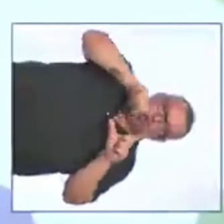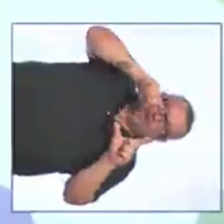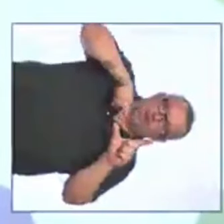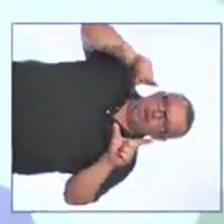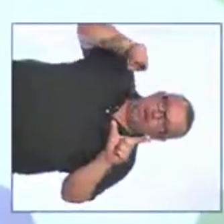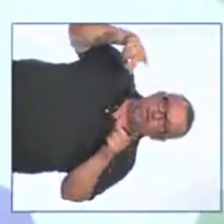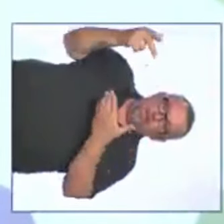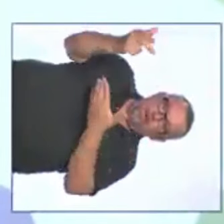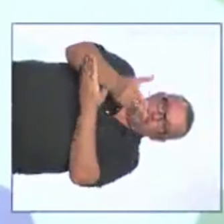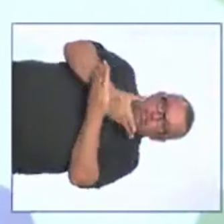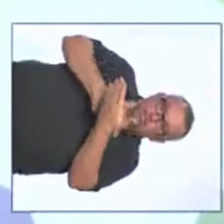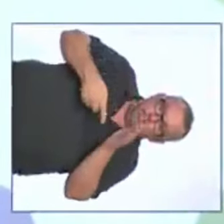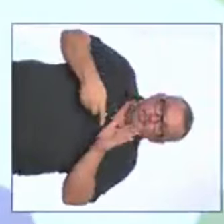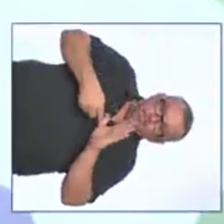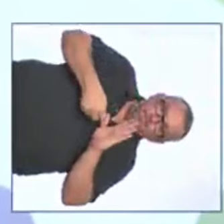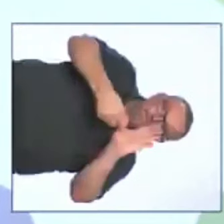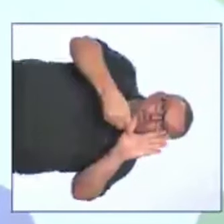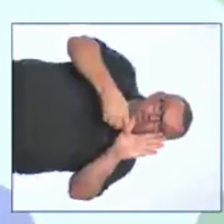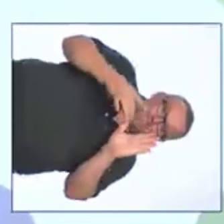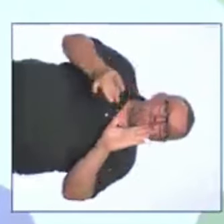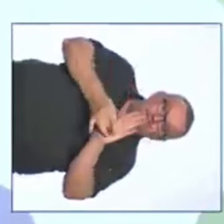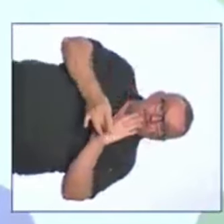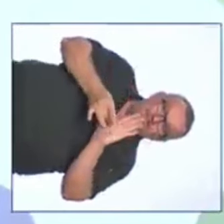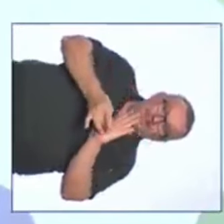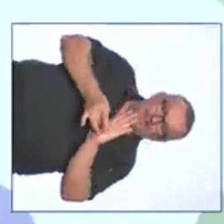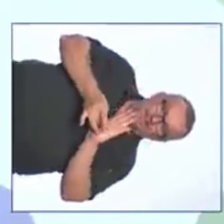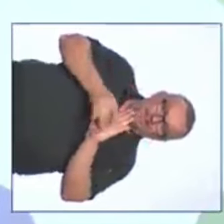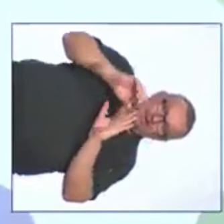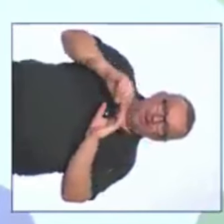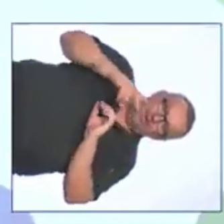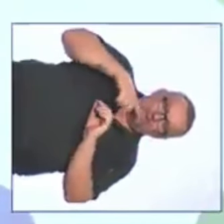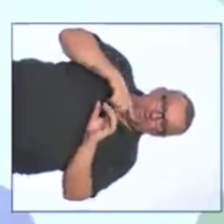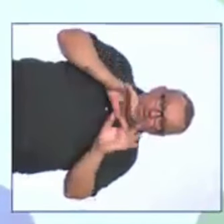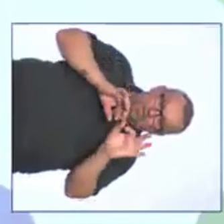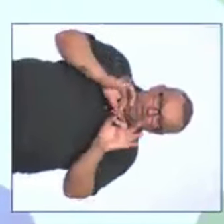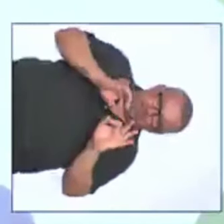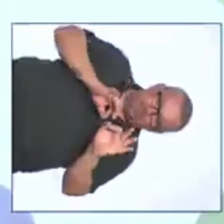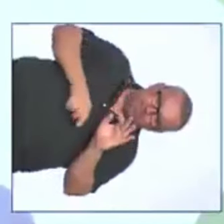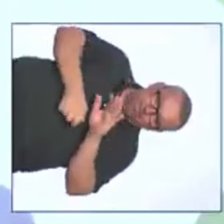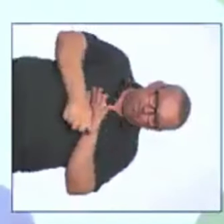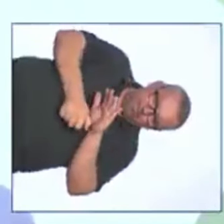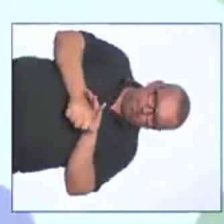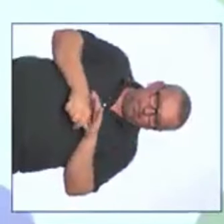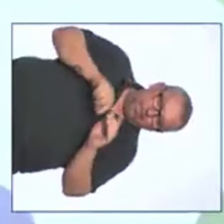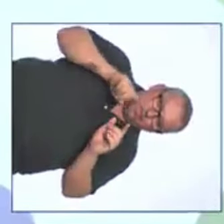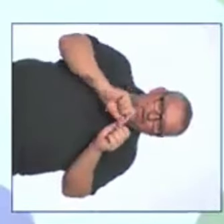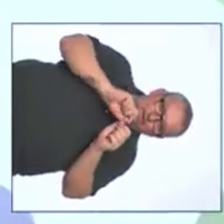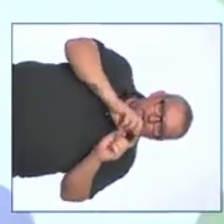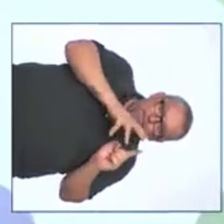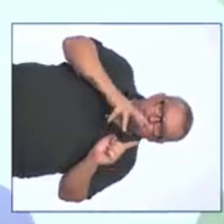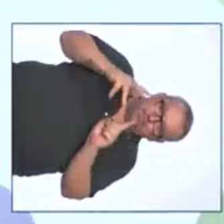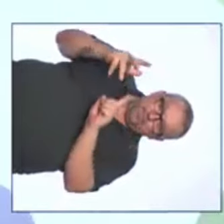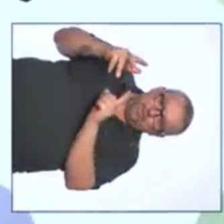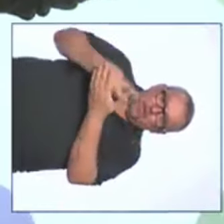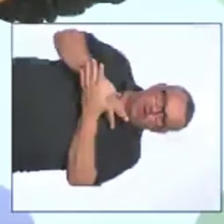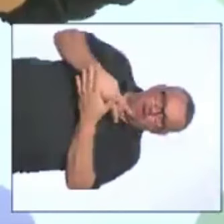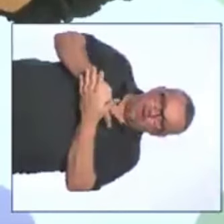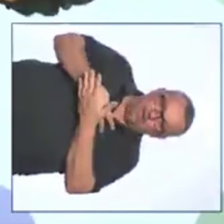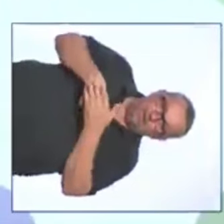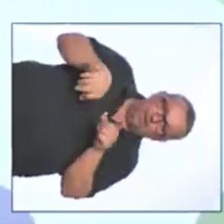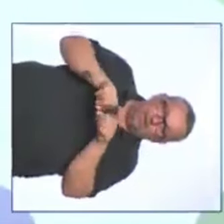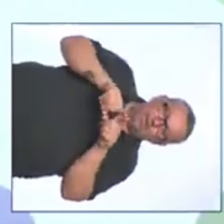ou aquele desenho realmente está exprimindo a realidade ou ele está ali com uma certa manipulação para te induzir ao erro né às vezes quando a gente